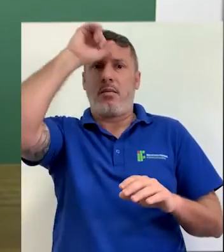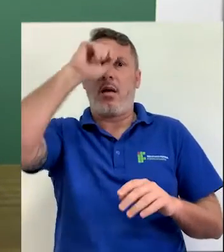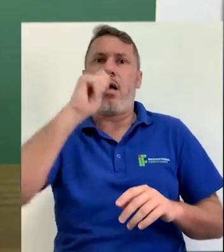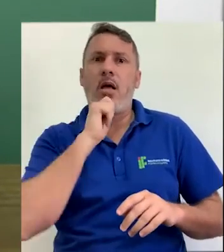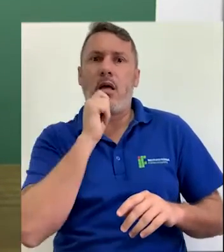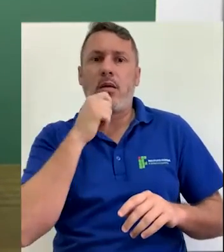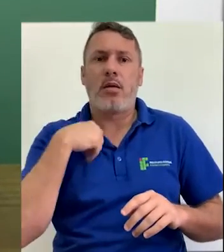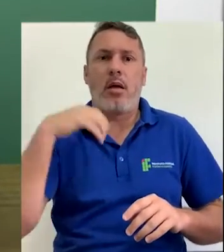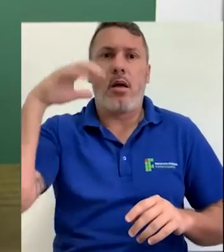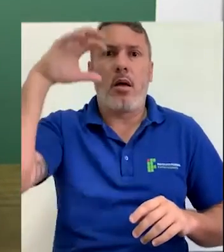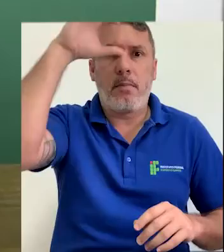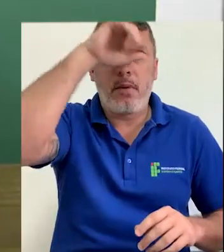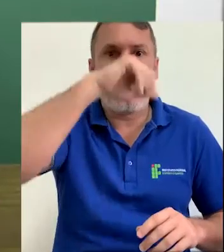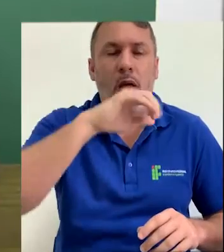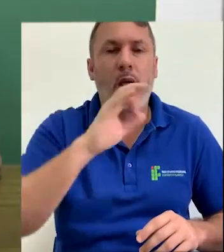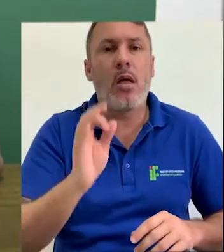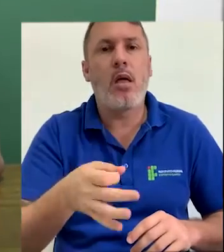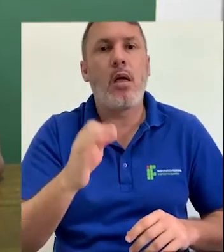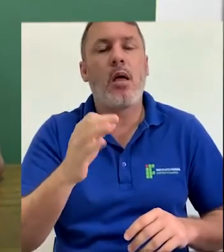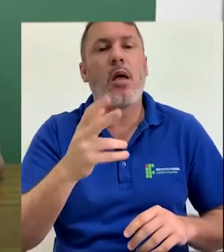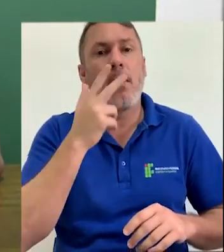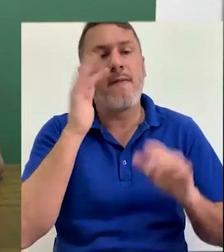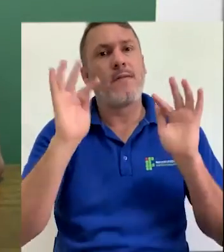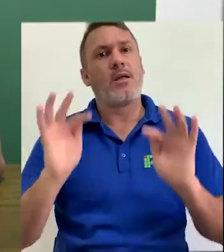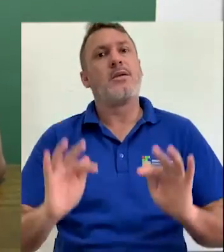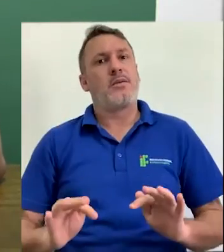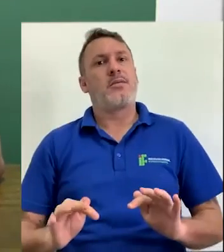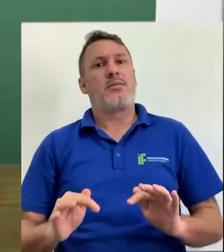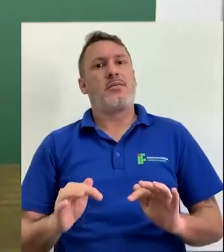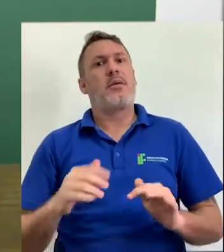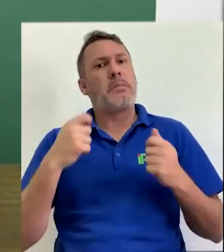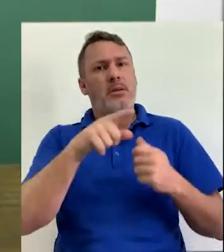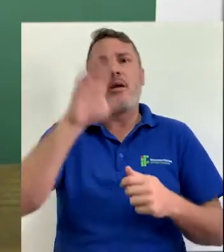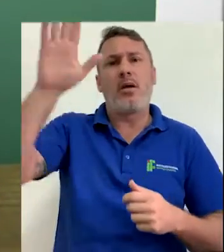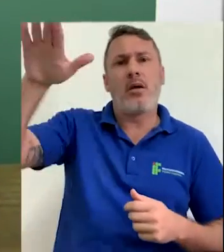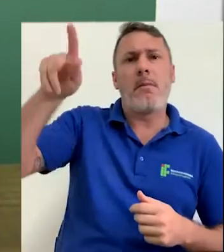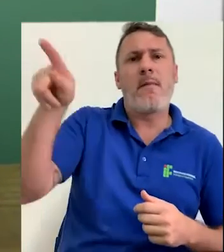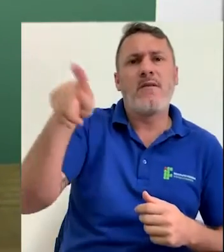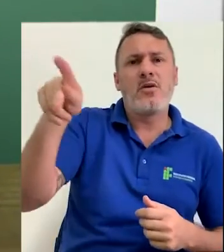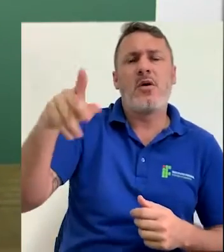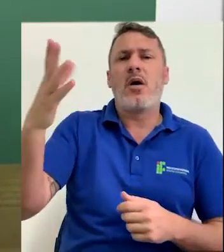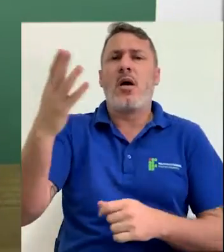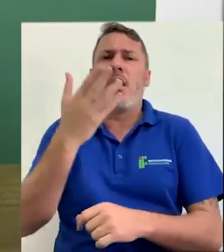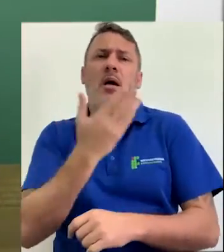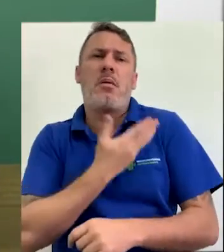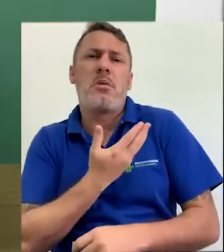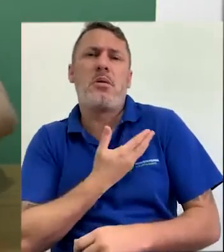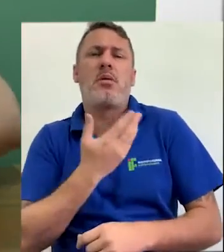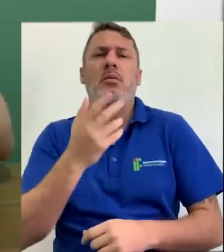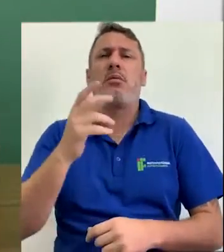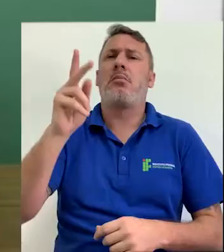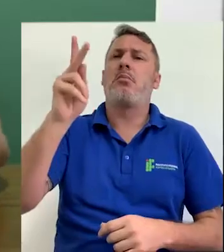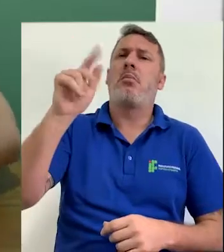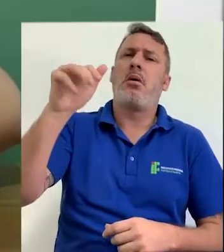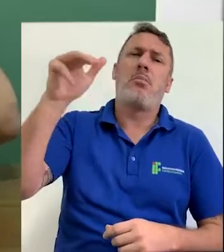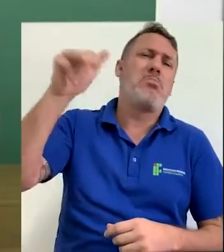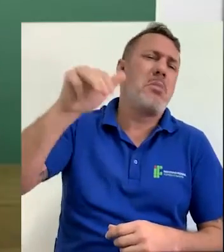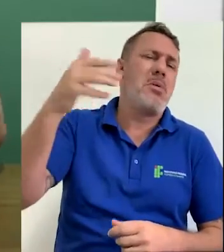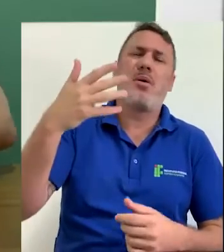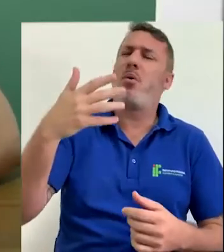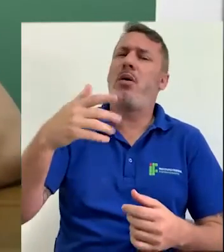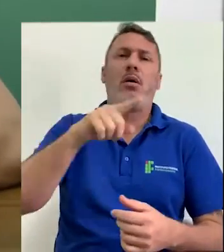anteriormente. Celebra este momento. Chama o professor, o seu amigo, o seu pai, a sua